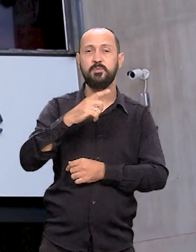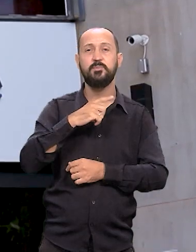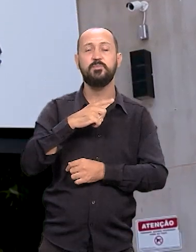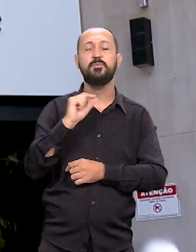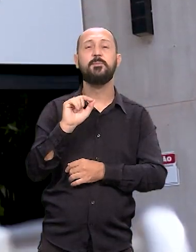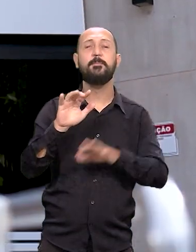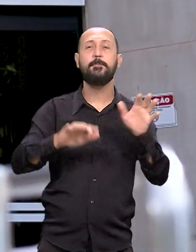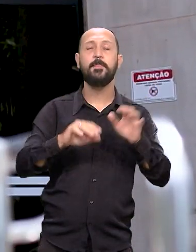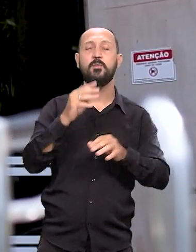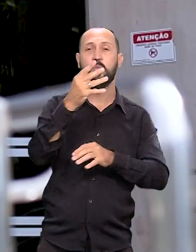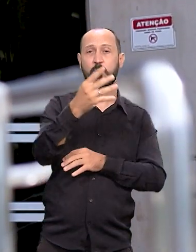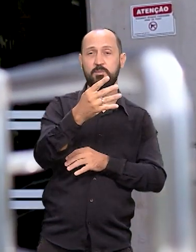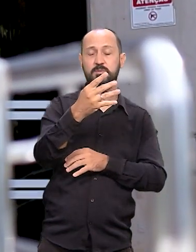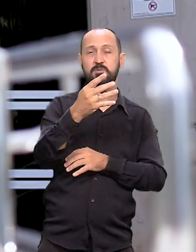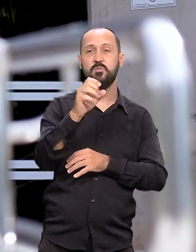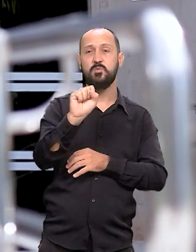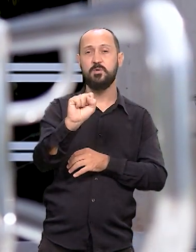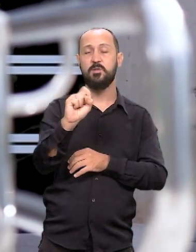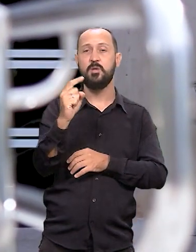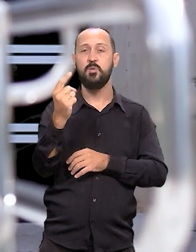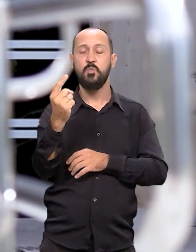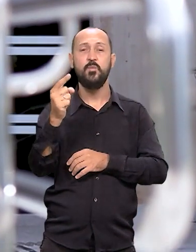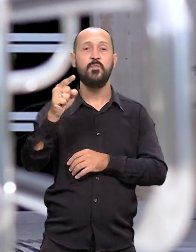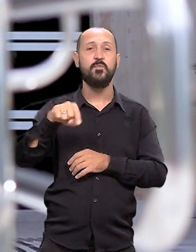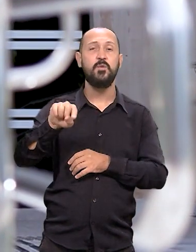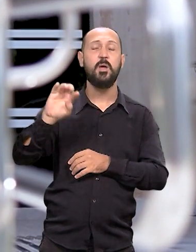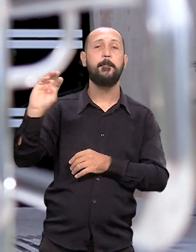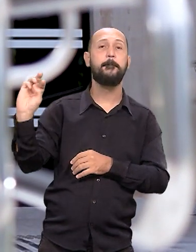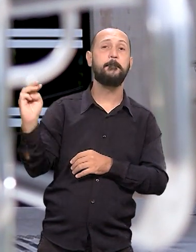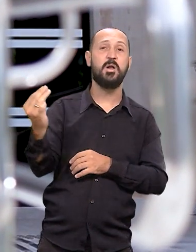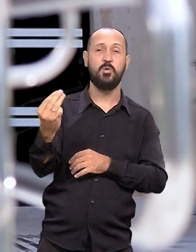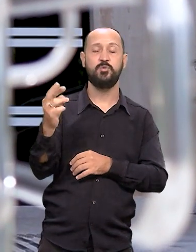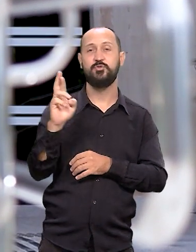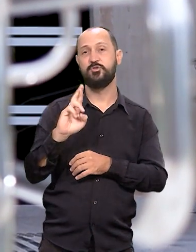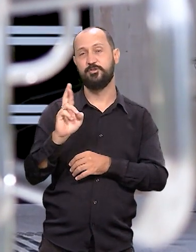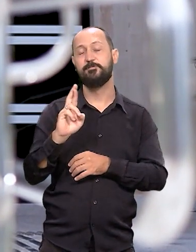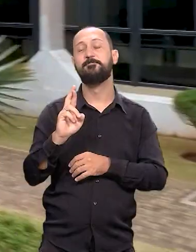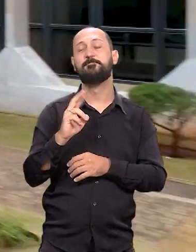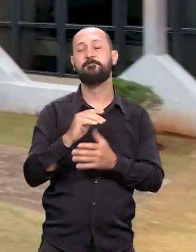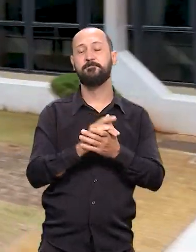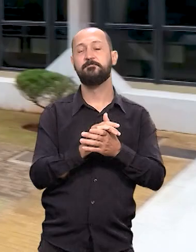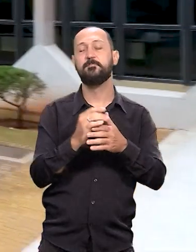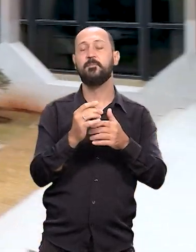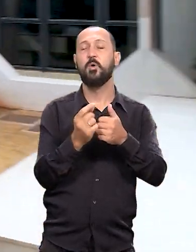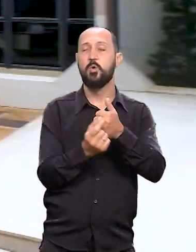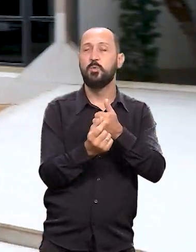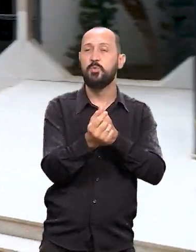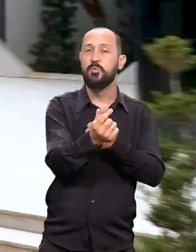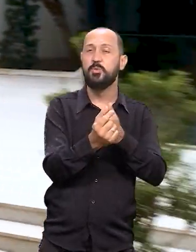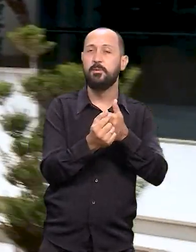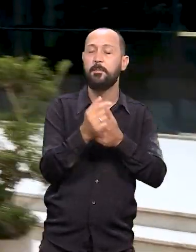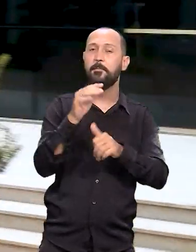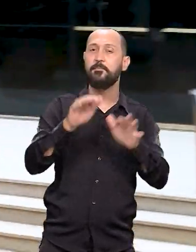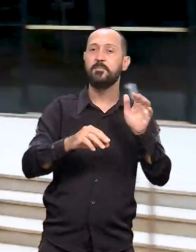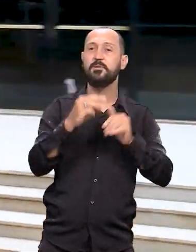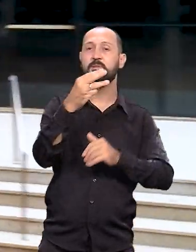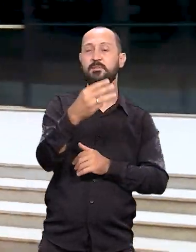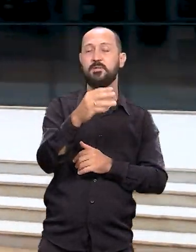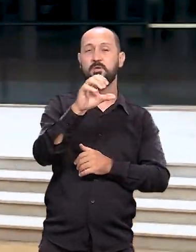Sul, contarão com 481,1 milhões de reais. O Tribunal de Contas do Estado